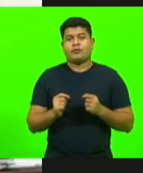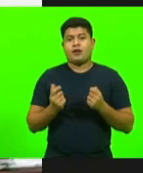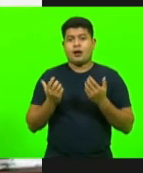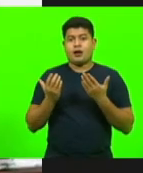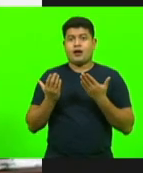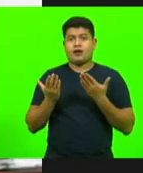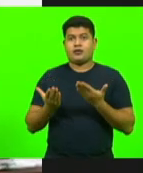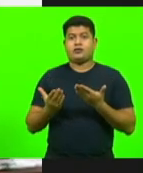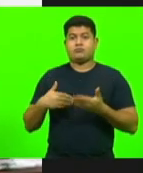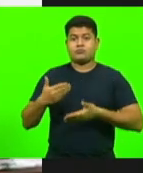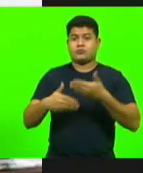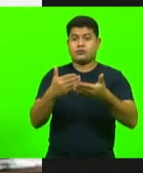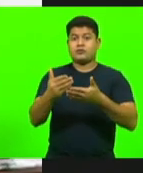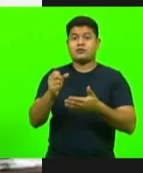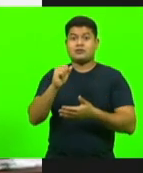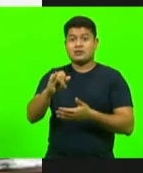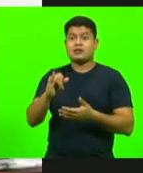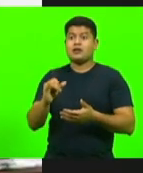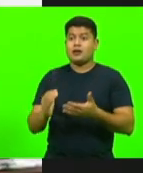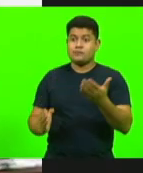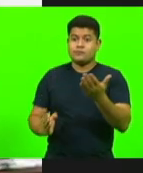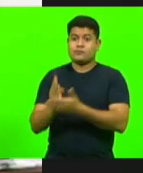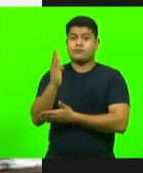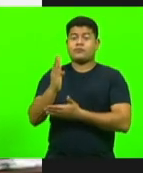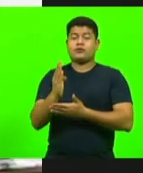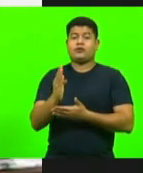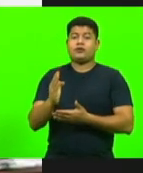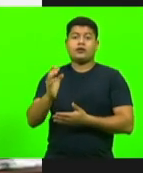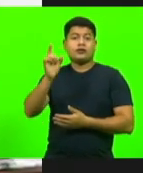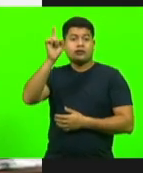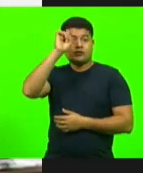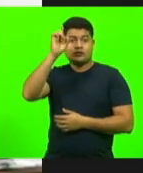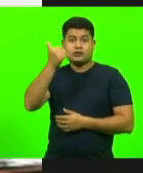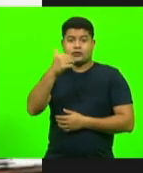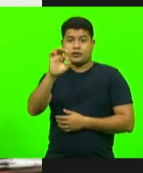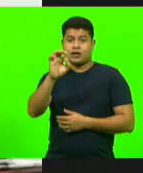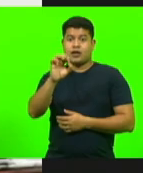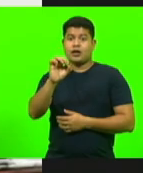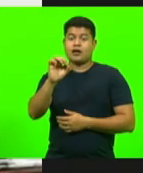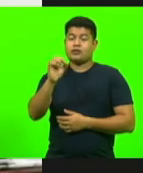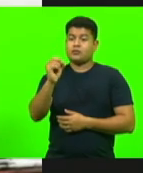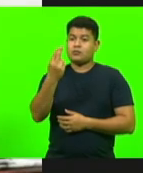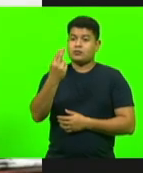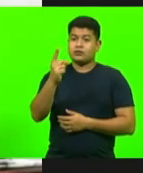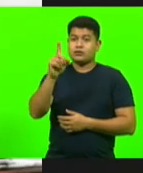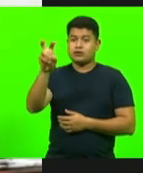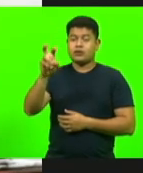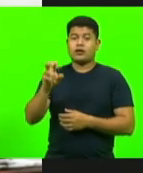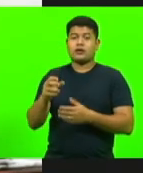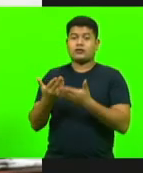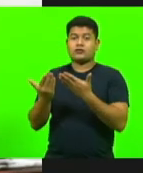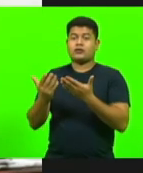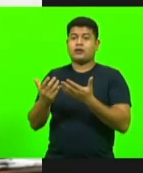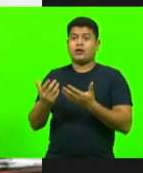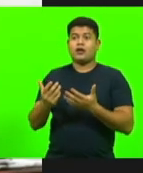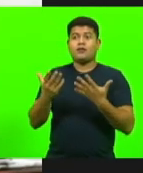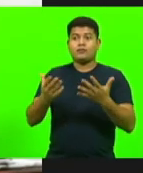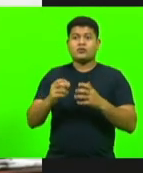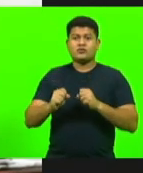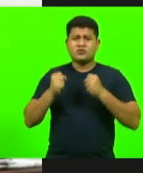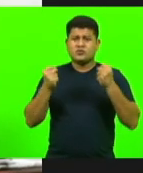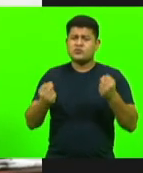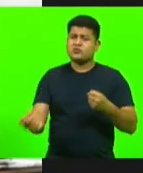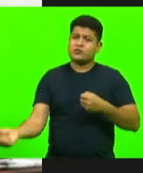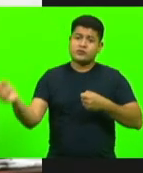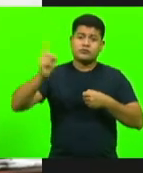sendo direcionado a em Brasília é que daqui 10 15 20 anos desesperadamente o estado brasileiro vai estar tentando oh Caraca estatizar